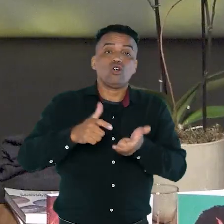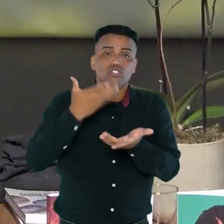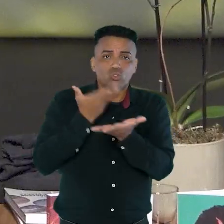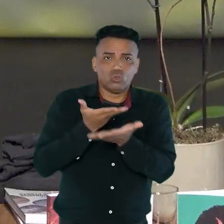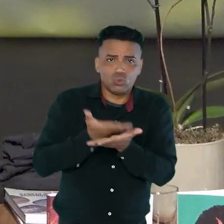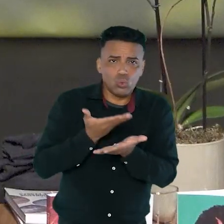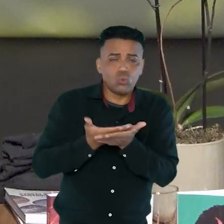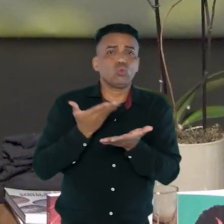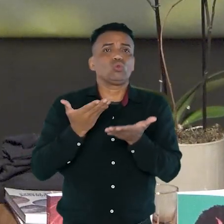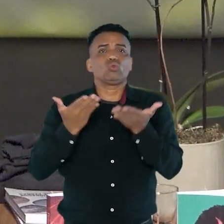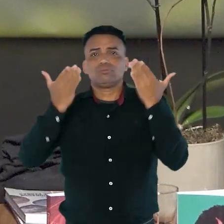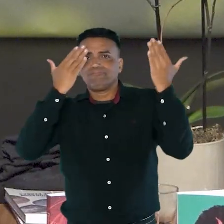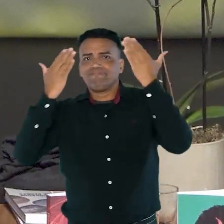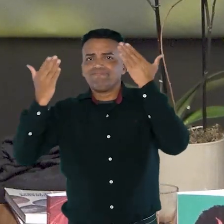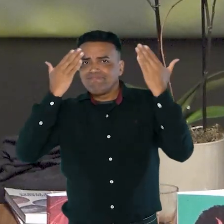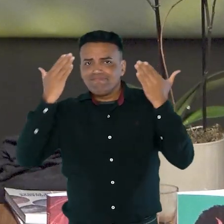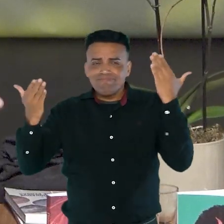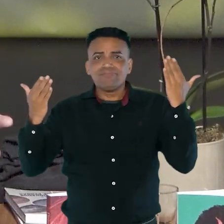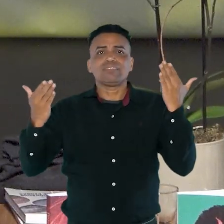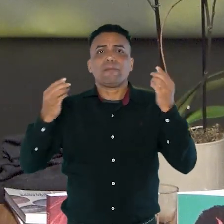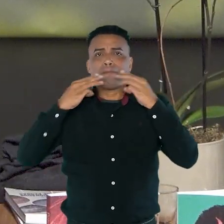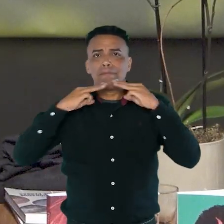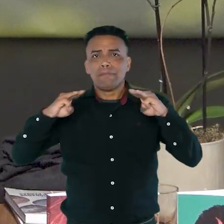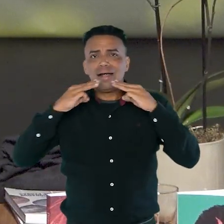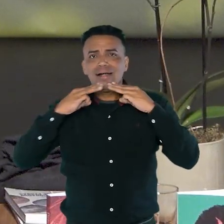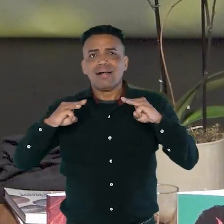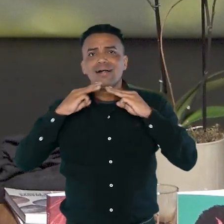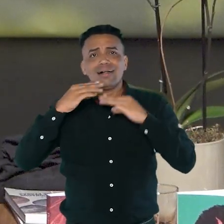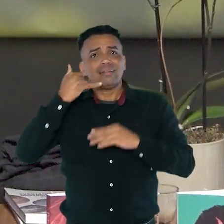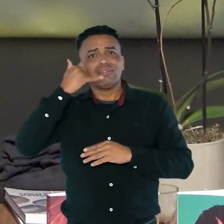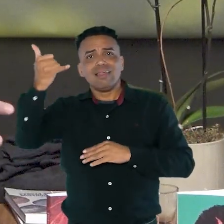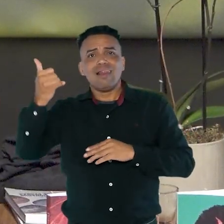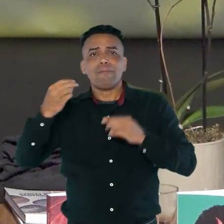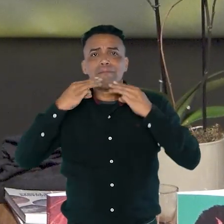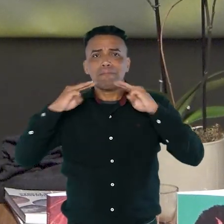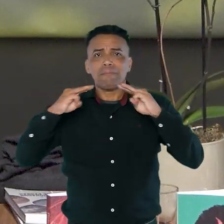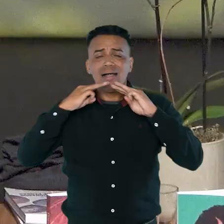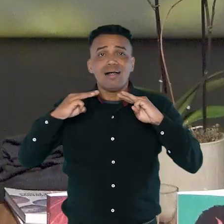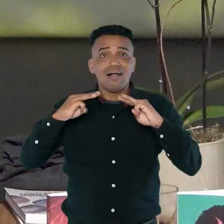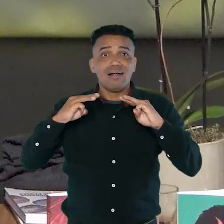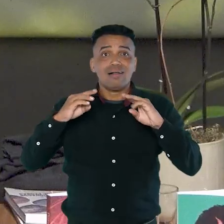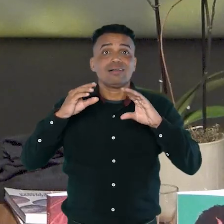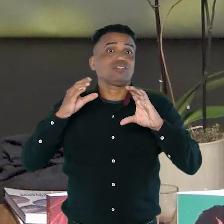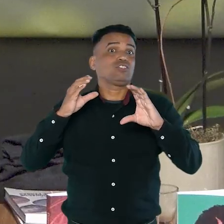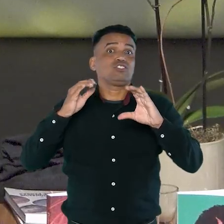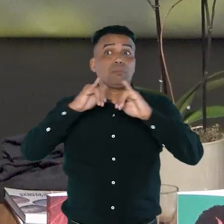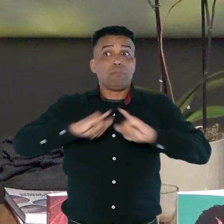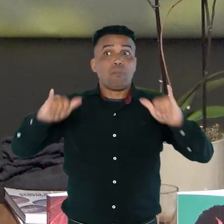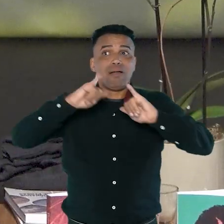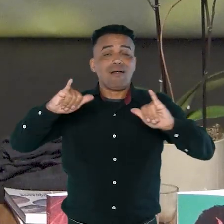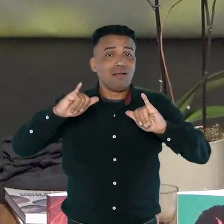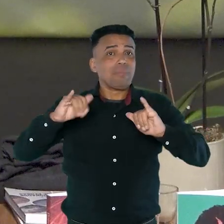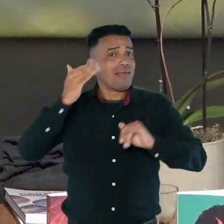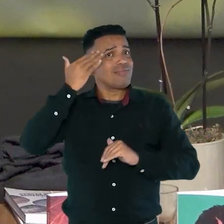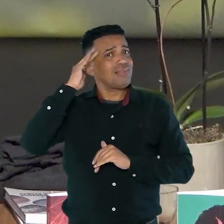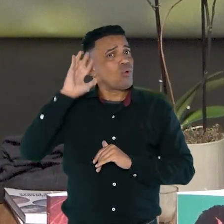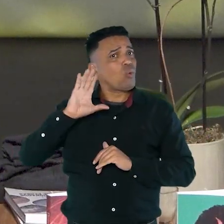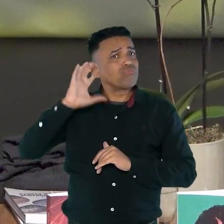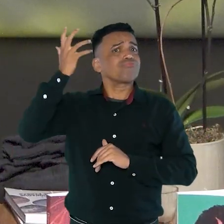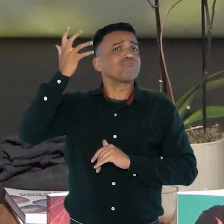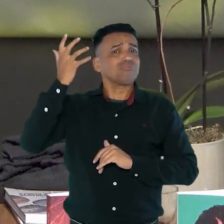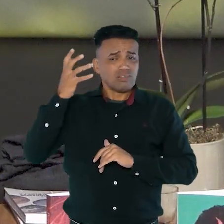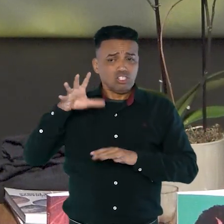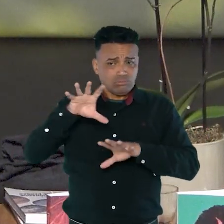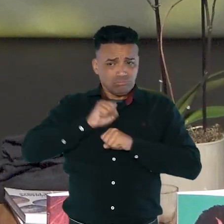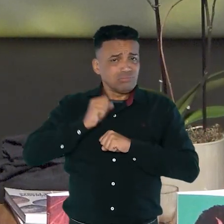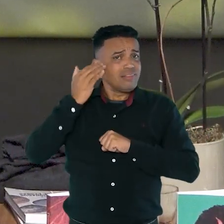em telemarketing, em marketing, em propaganda, para entender esse fenômeno. A gente também quer entender, porque